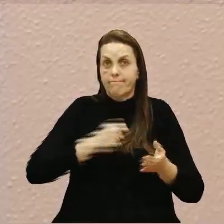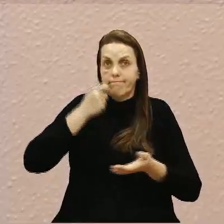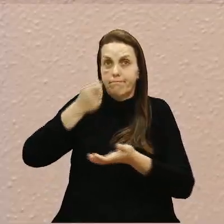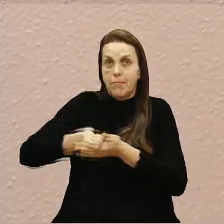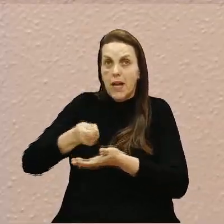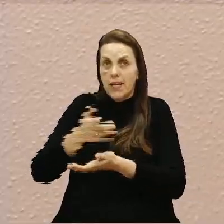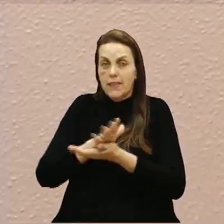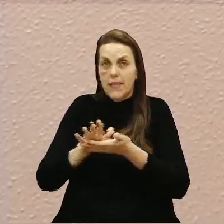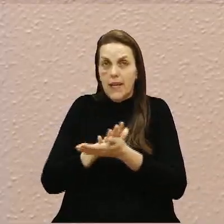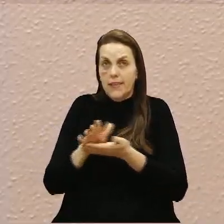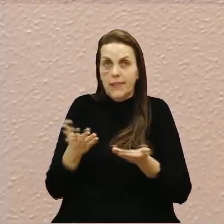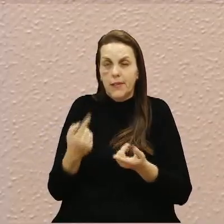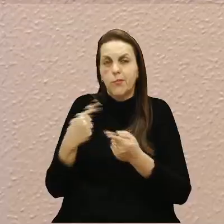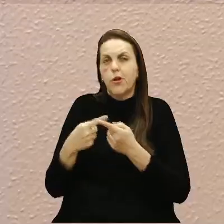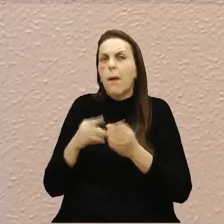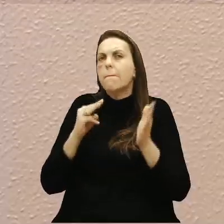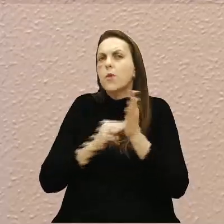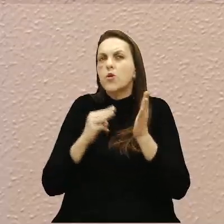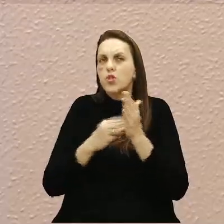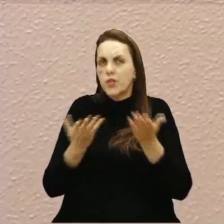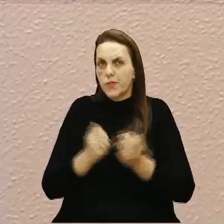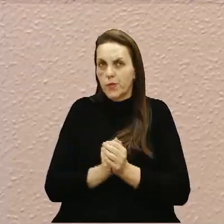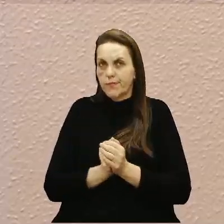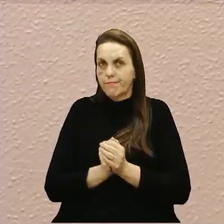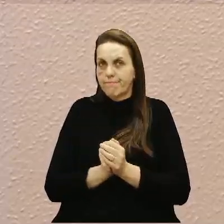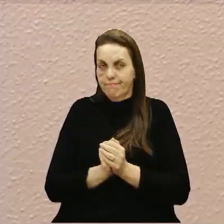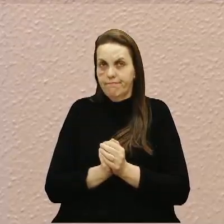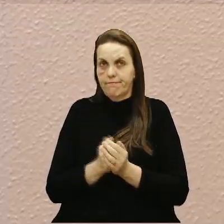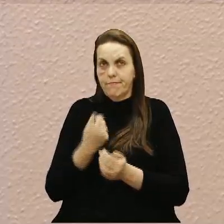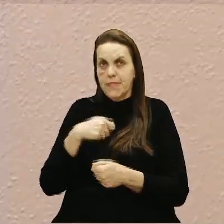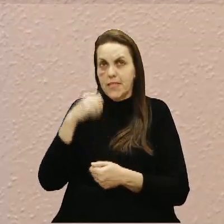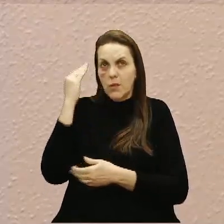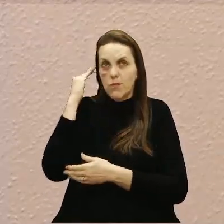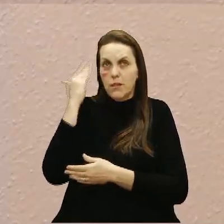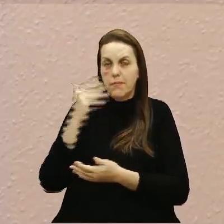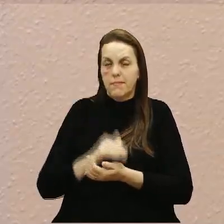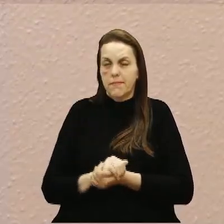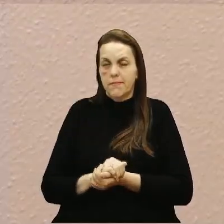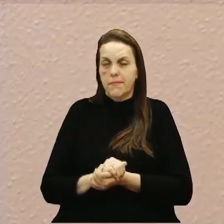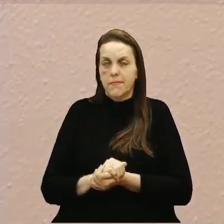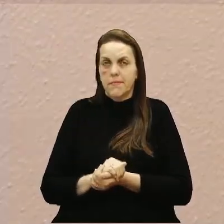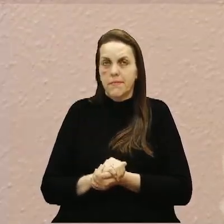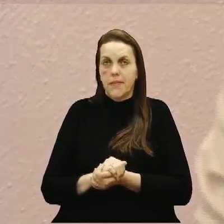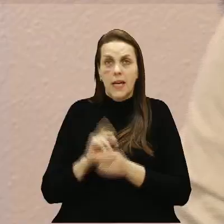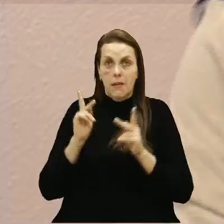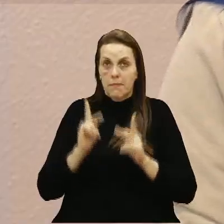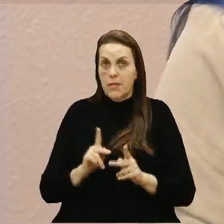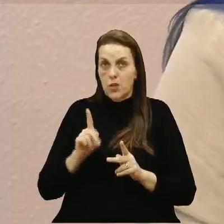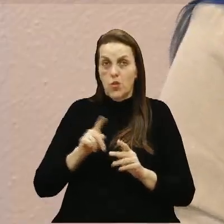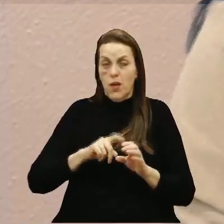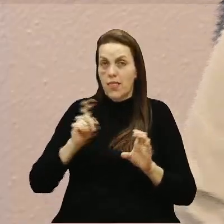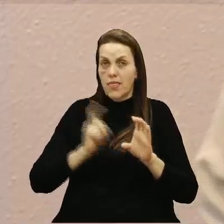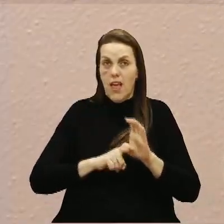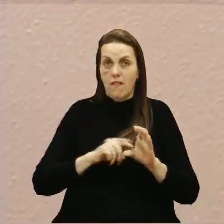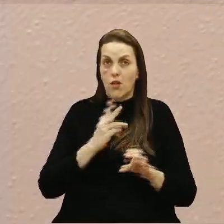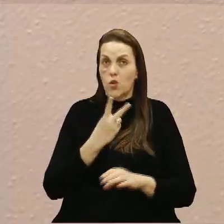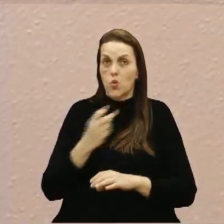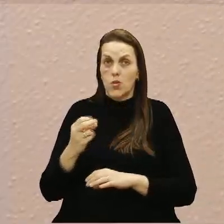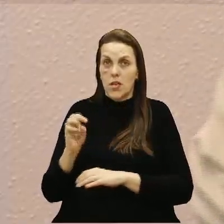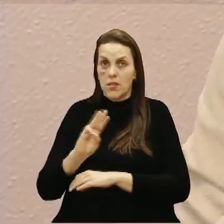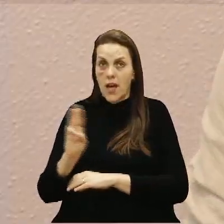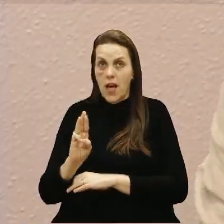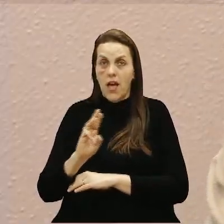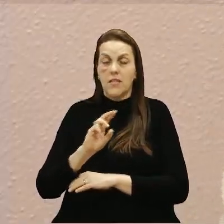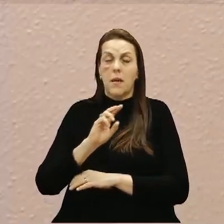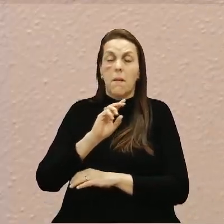suas contas. Por qual motivo, razão ou circunstância. E aí, a pessoa lá que deve R$200, R$1.000,